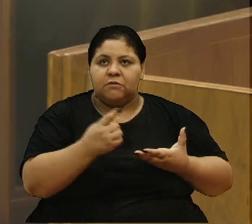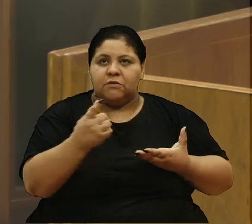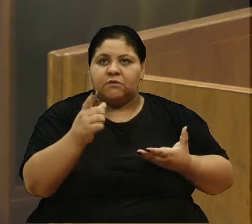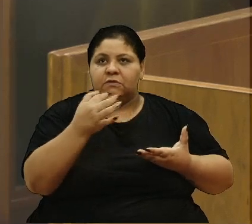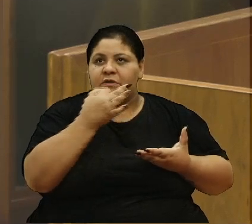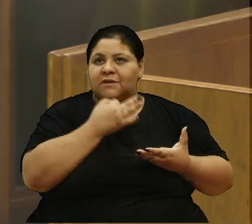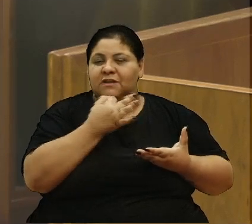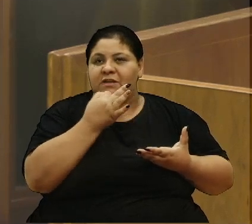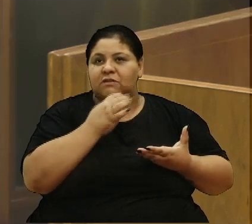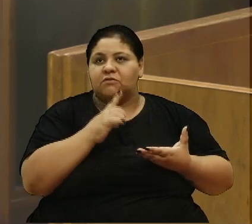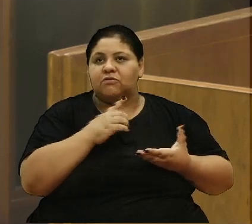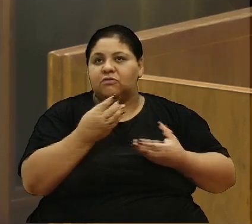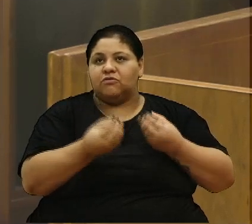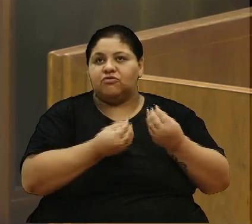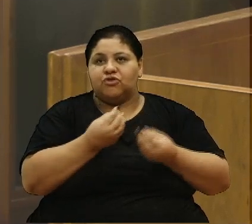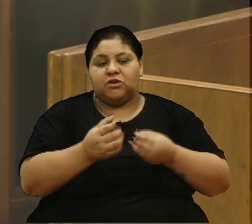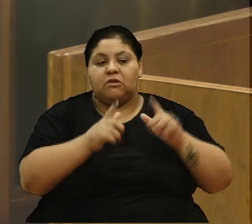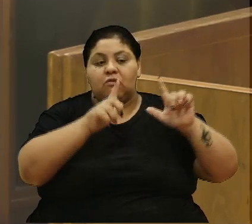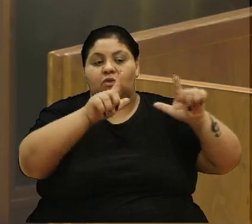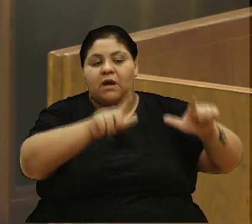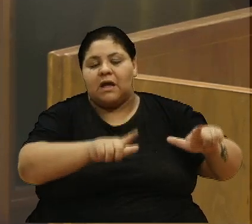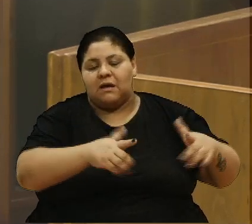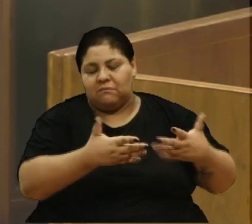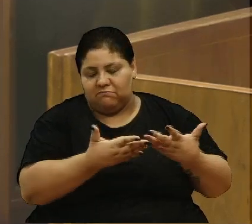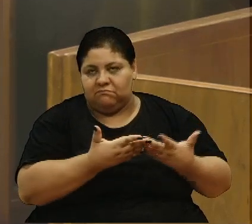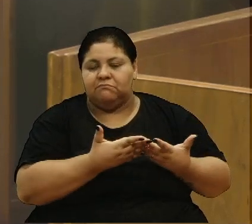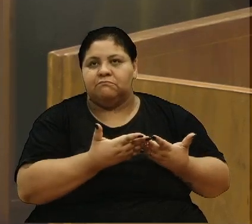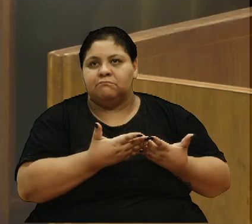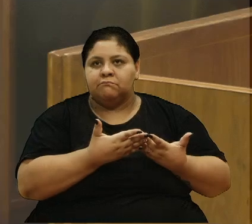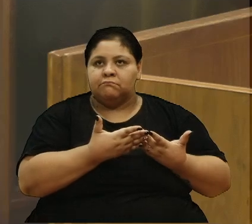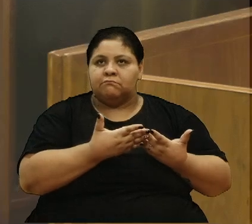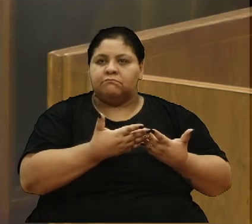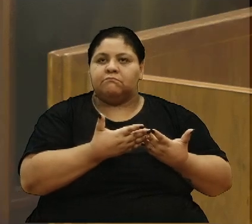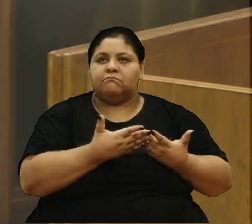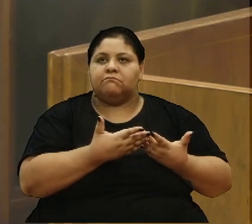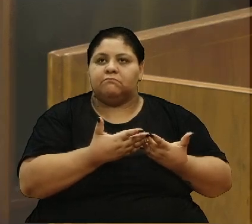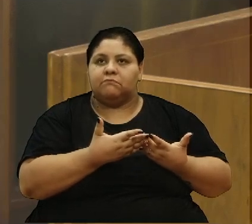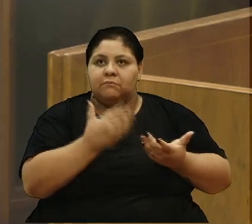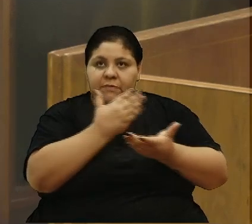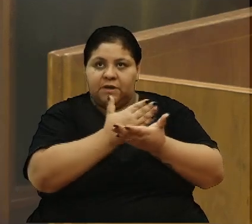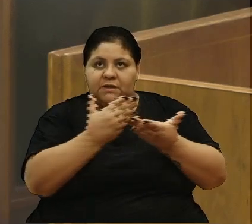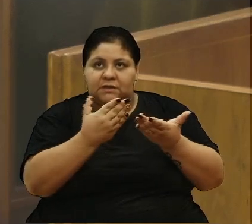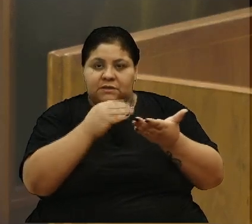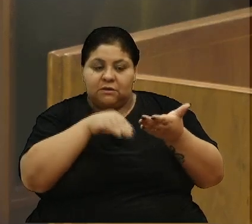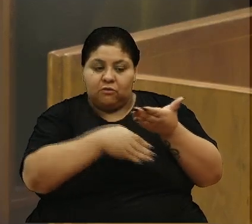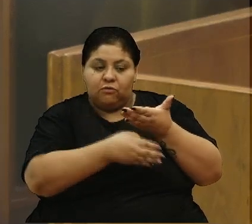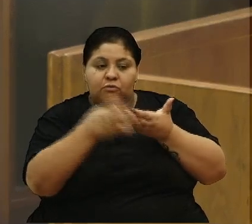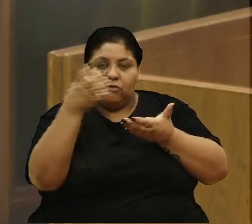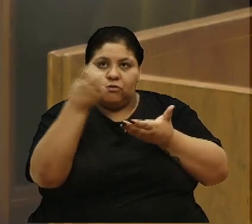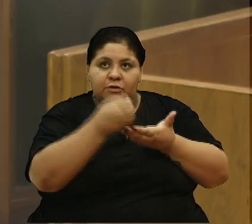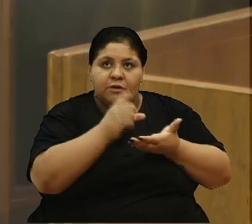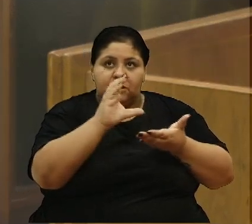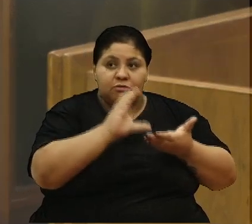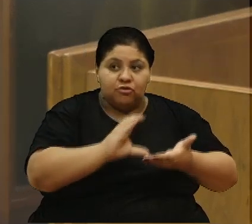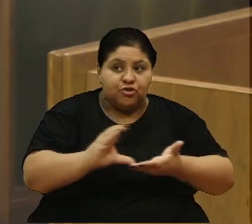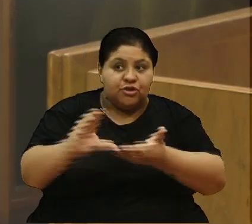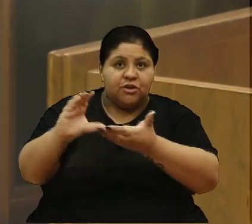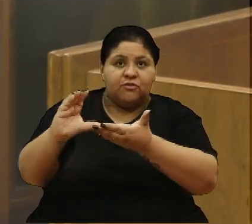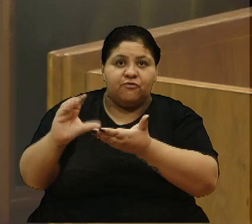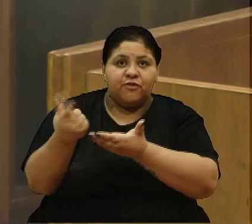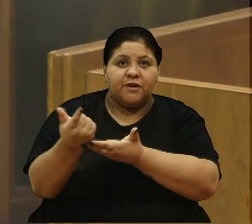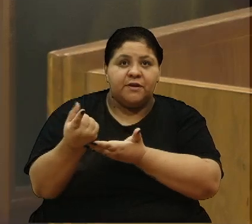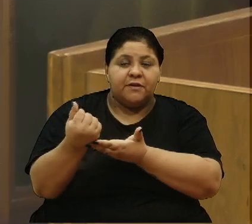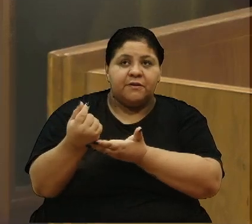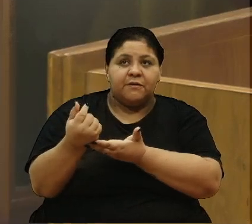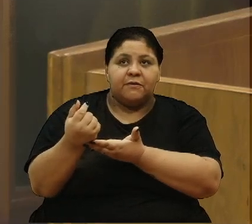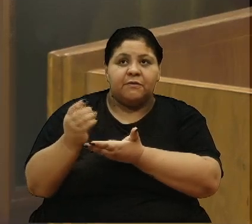tinha espaço para abrigar um banco de leite, então esse recurso foi encaminhado para o Hospital Taquini e Bento Gonçalves, e vocês